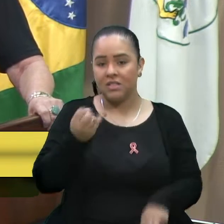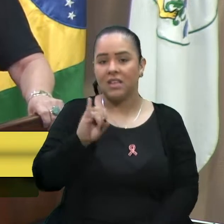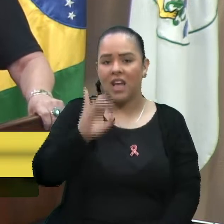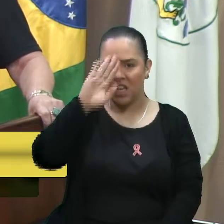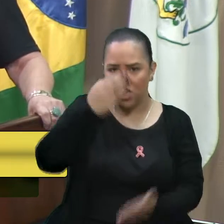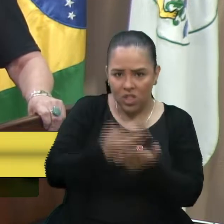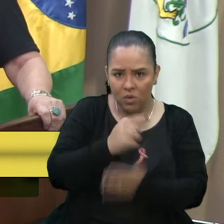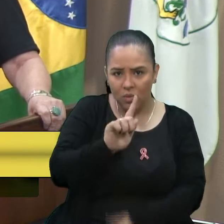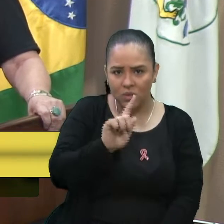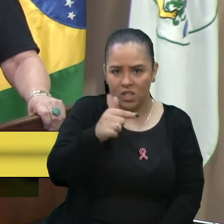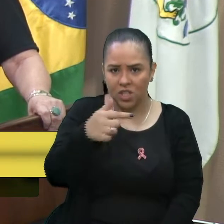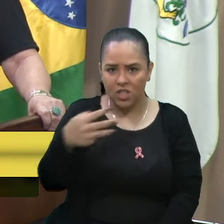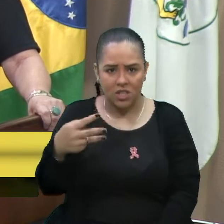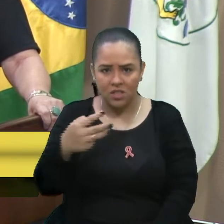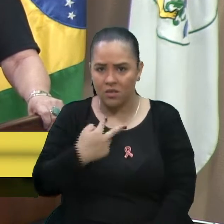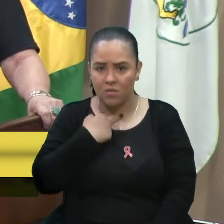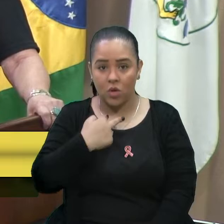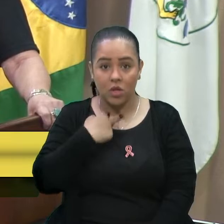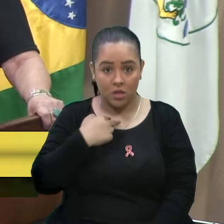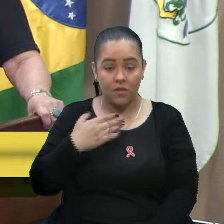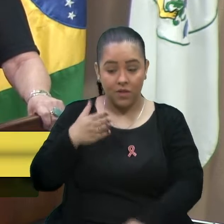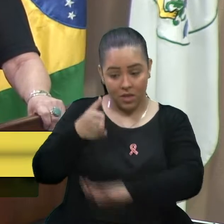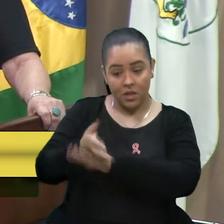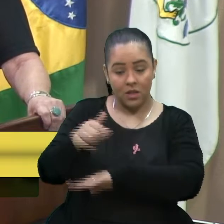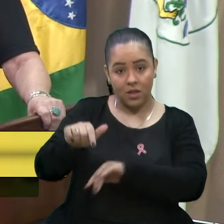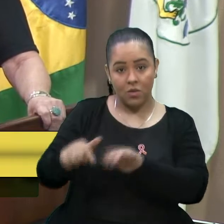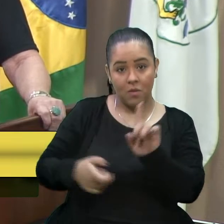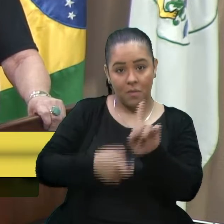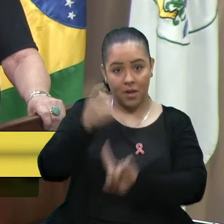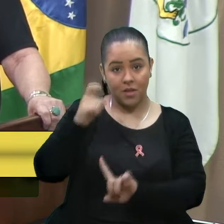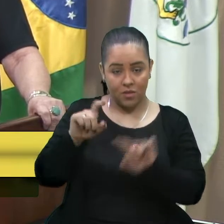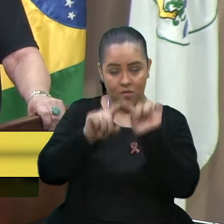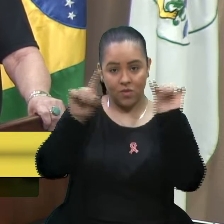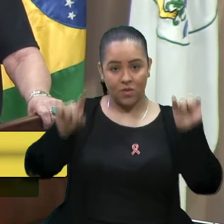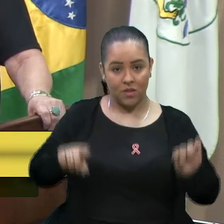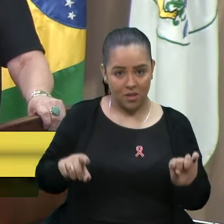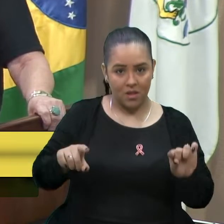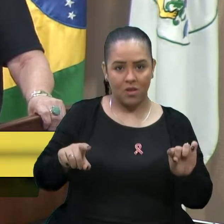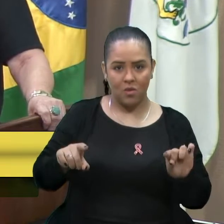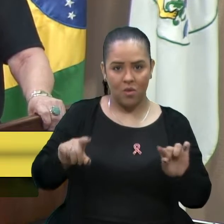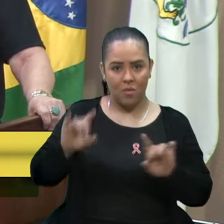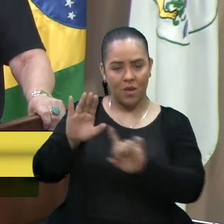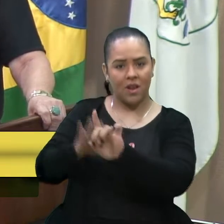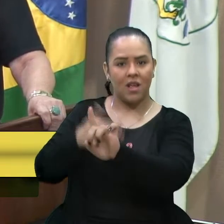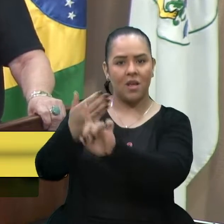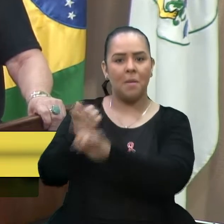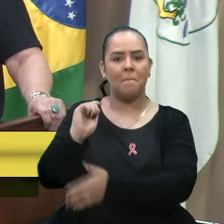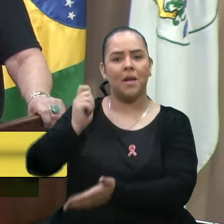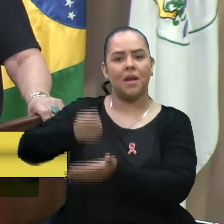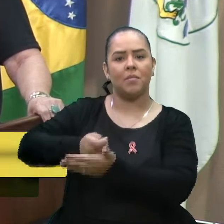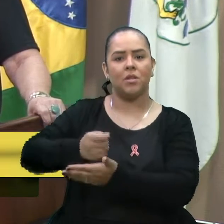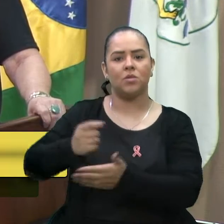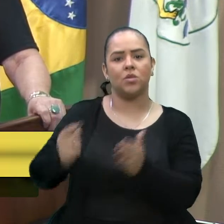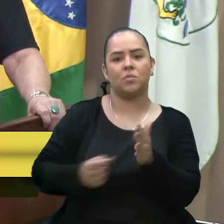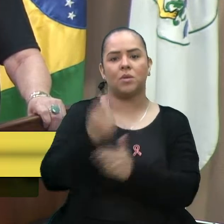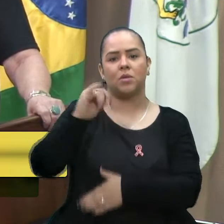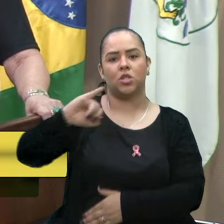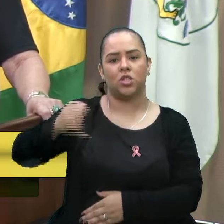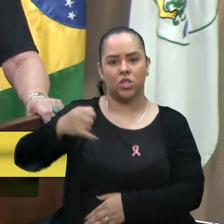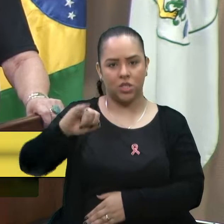permite, que mande para cá agora, no mês do servidor, como homenagem aos seus trabalhadores, o pagamento a partir de 1º de